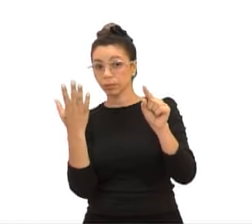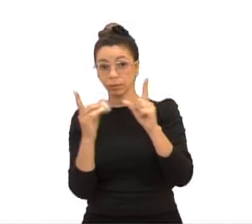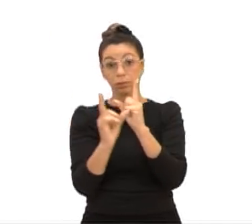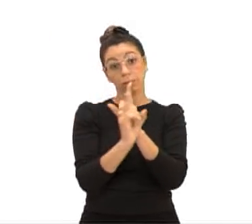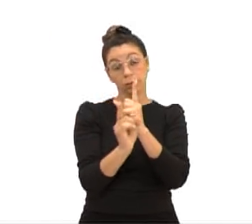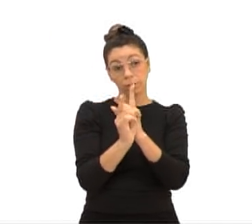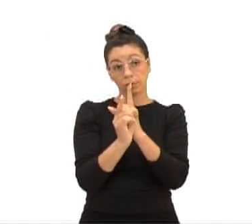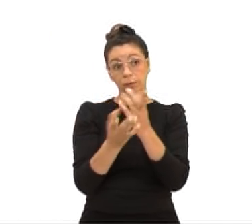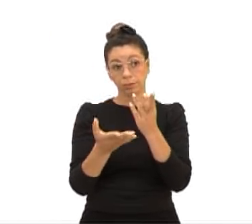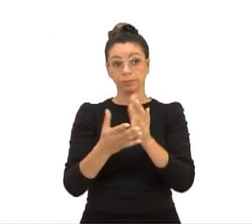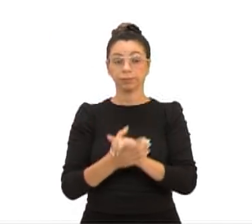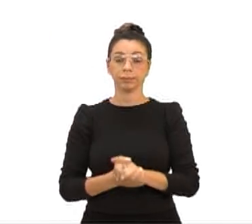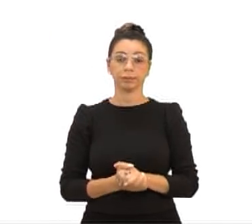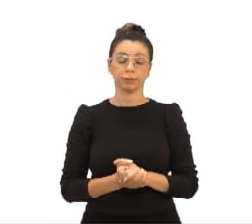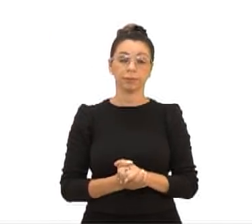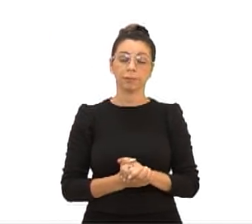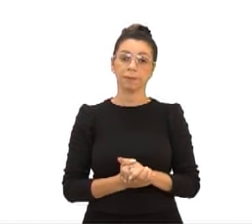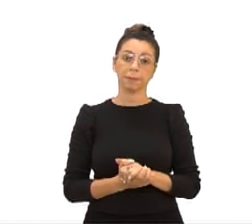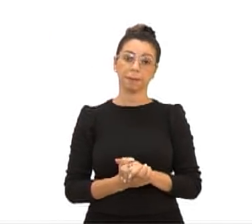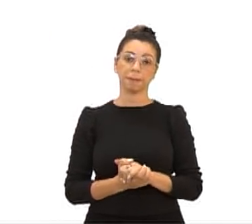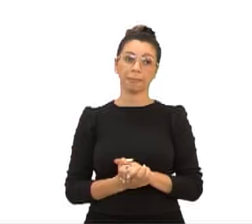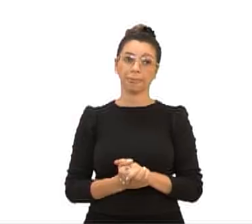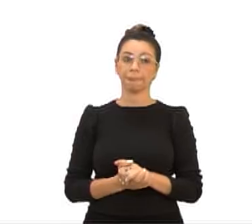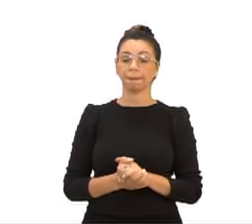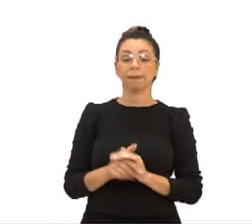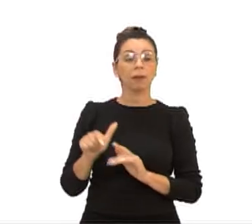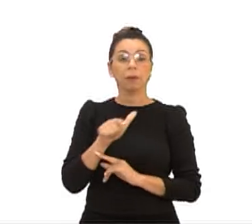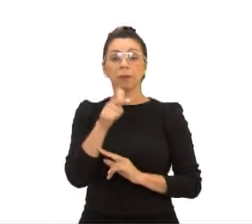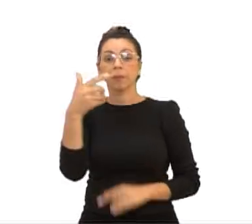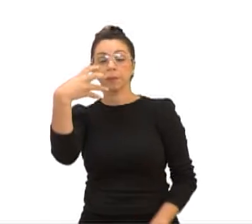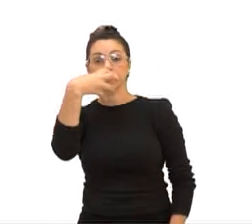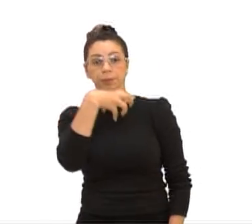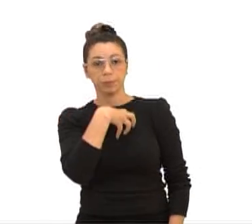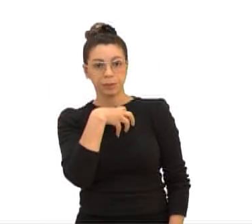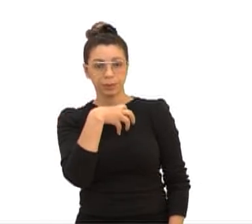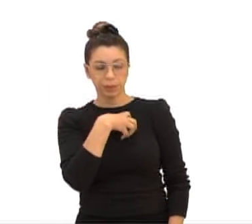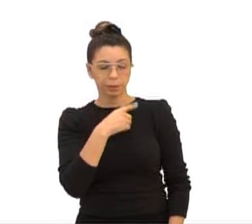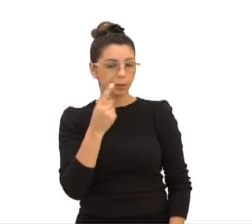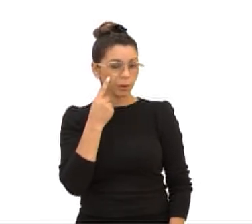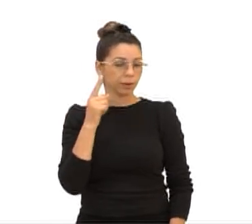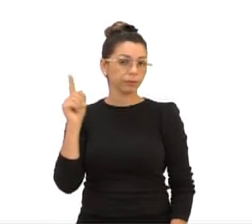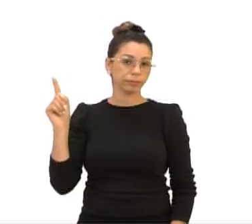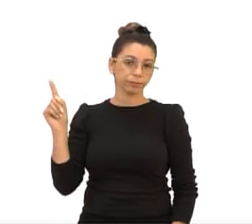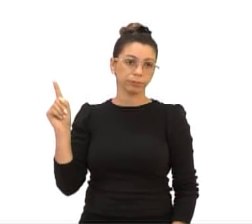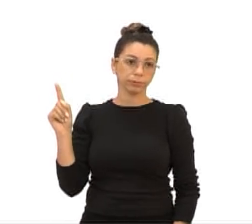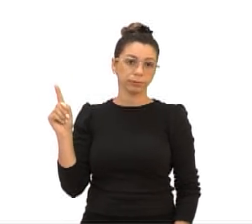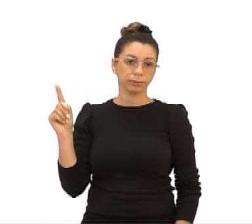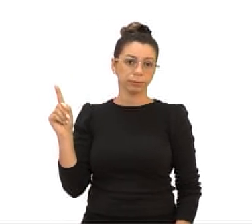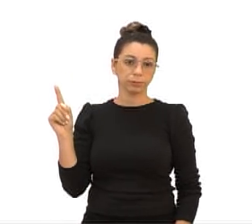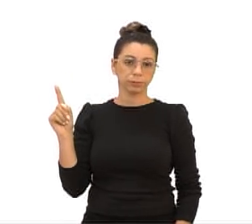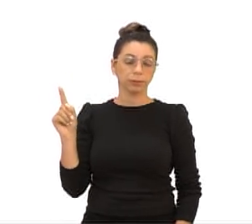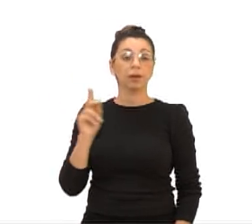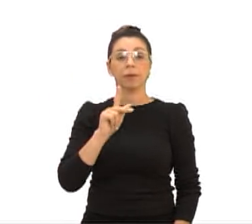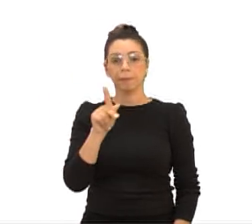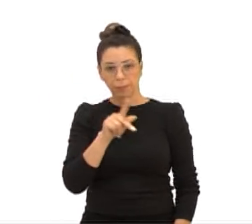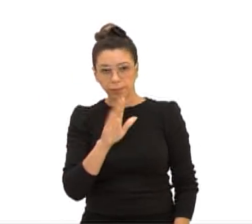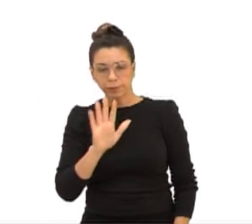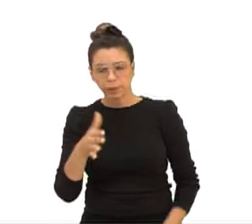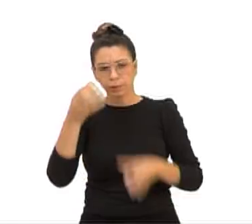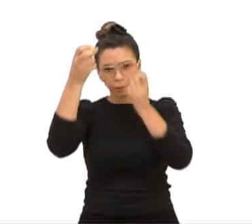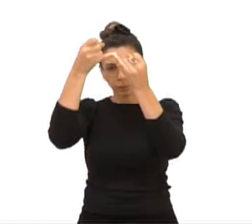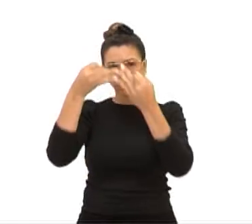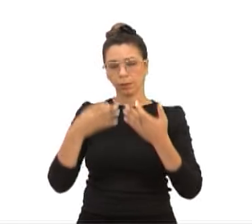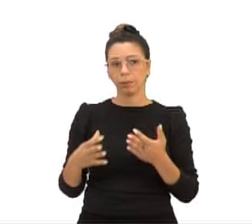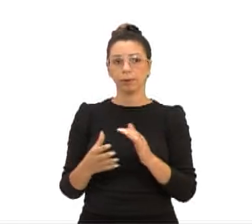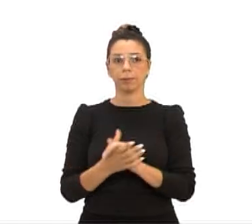ok? Bom, e aqui é uma outra formulazinha, tá? É aquela formulazinha que a professora já explicou.